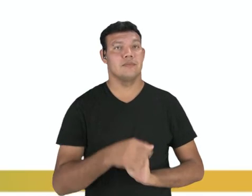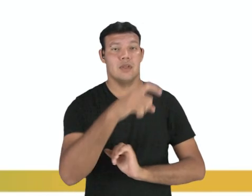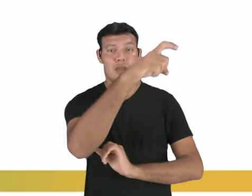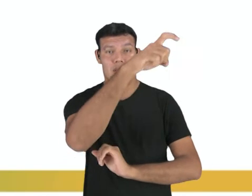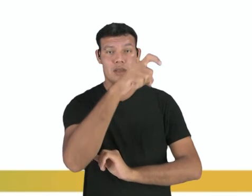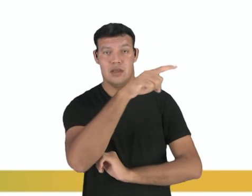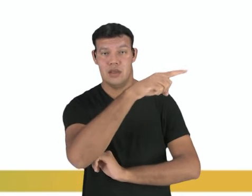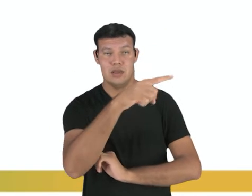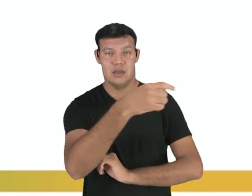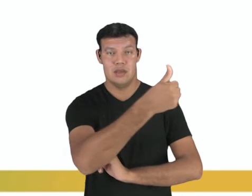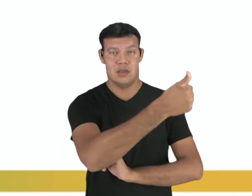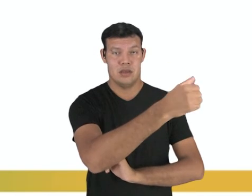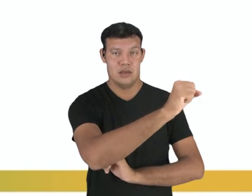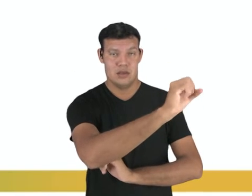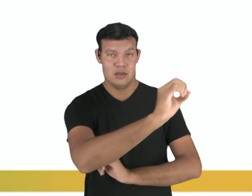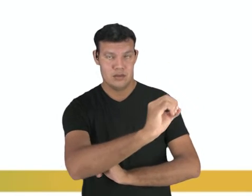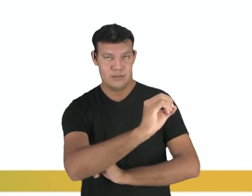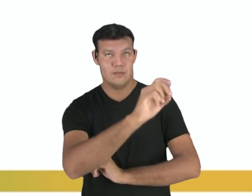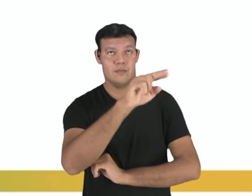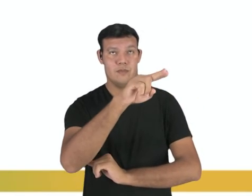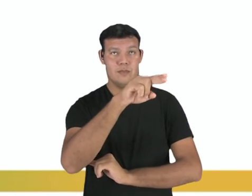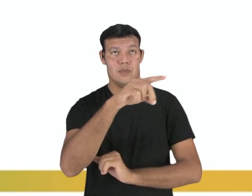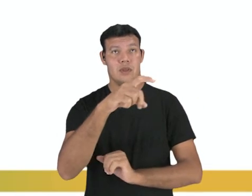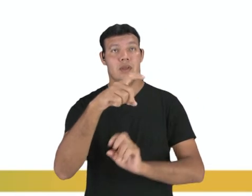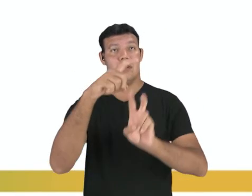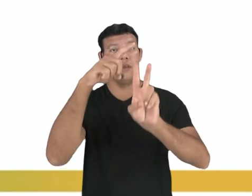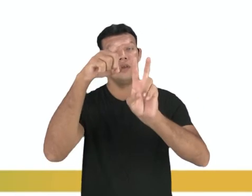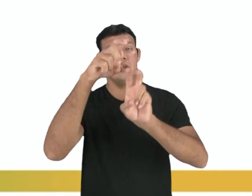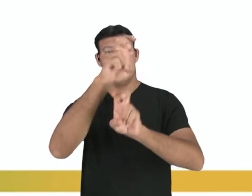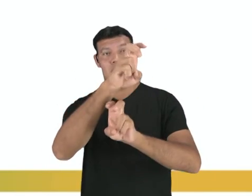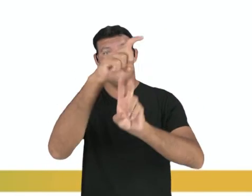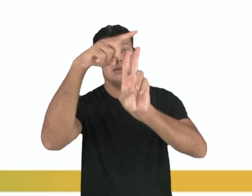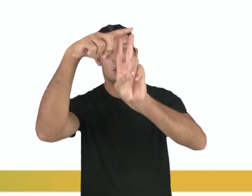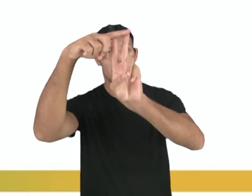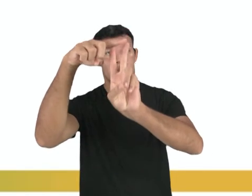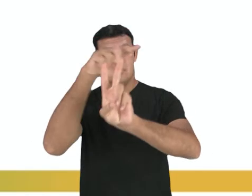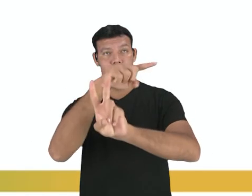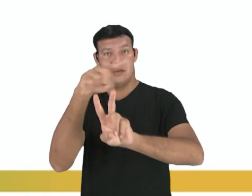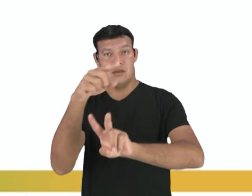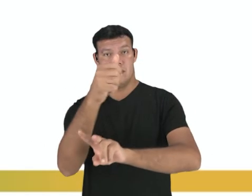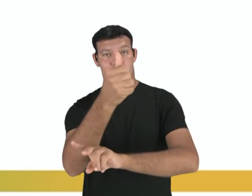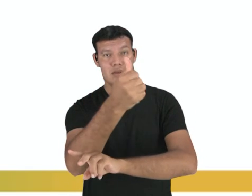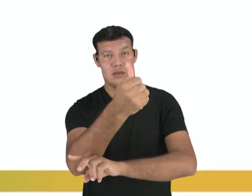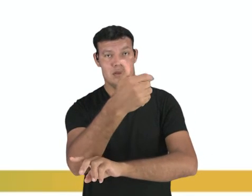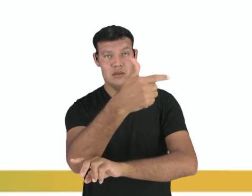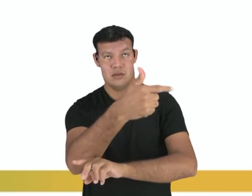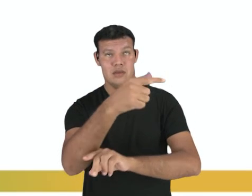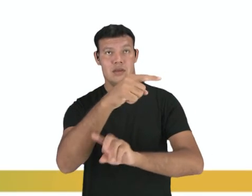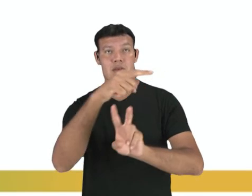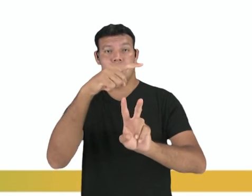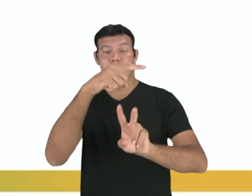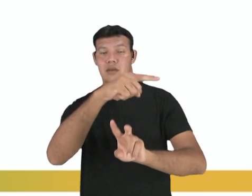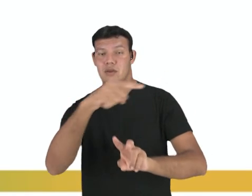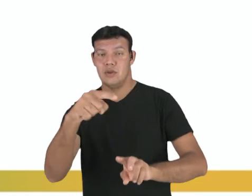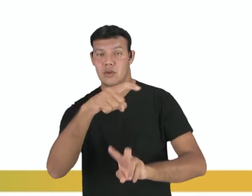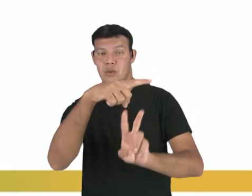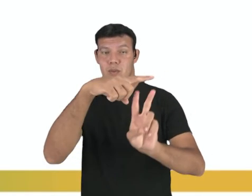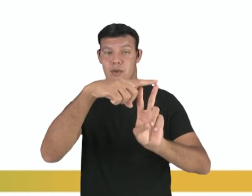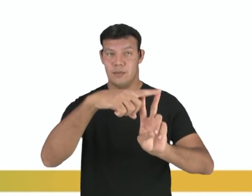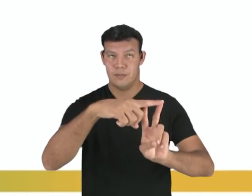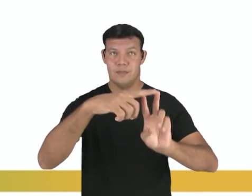x sobre 180 tá é igual as 5p sobre 12 sobre